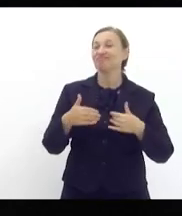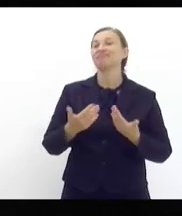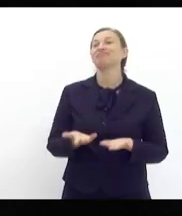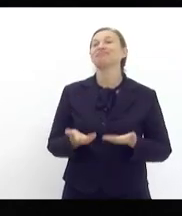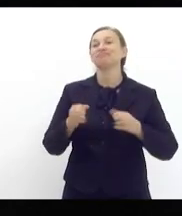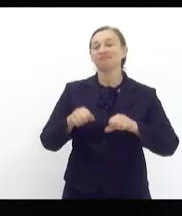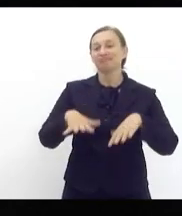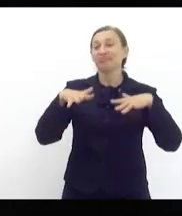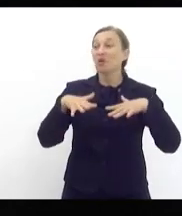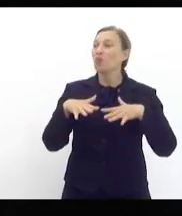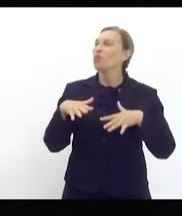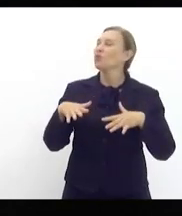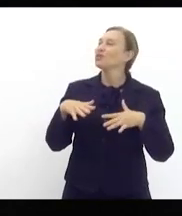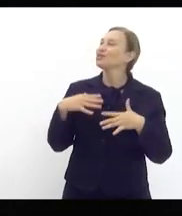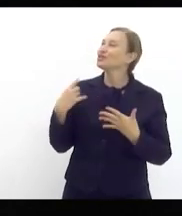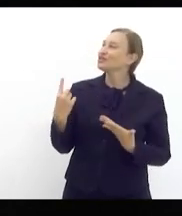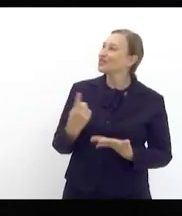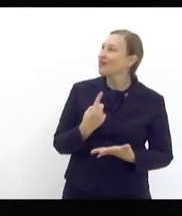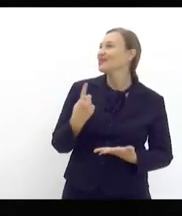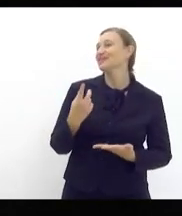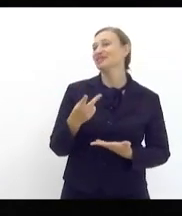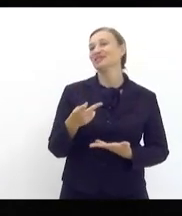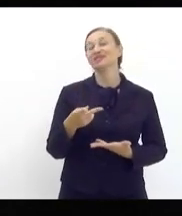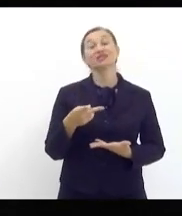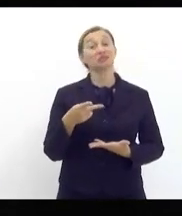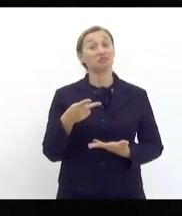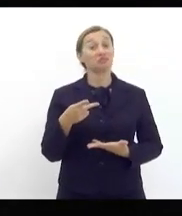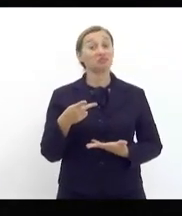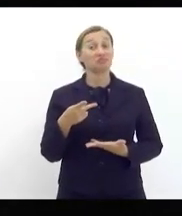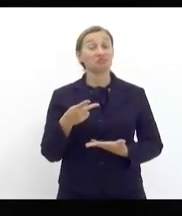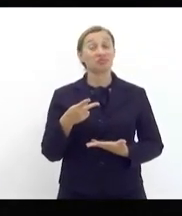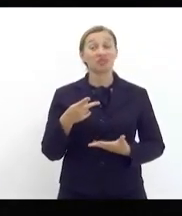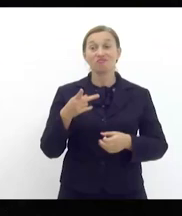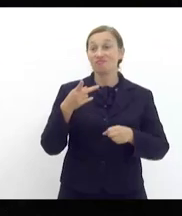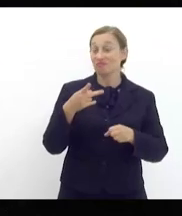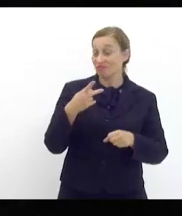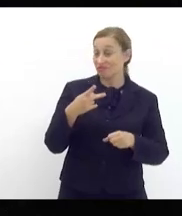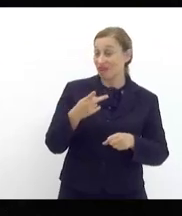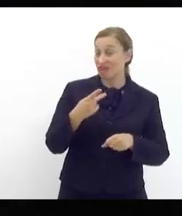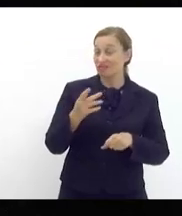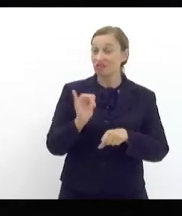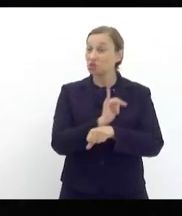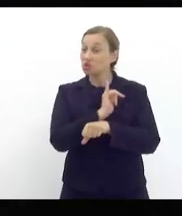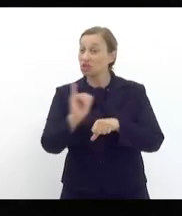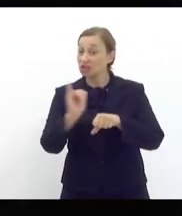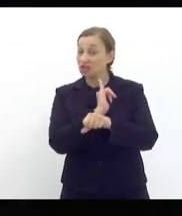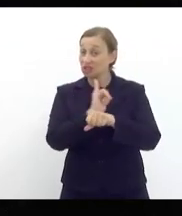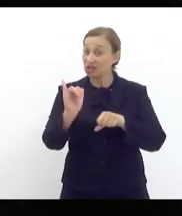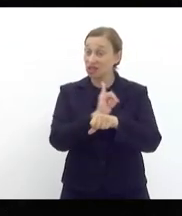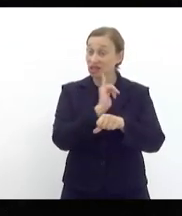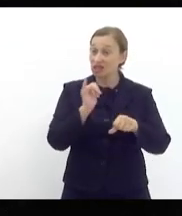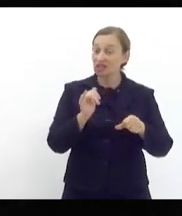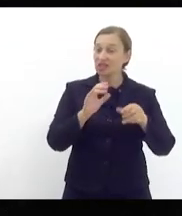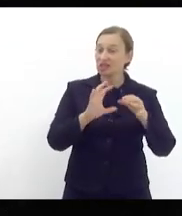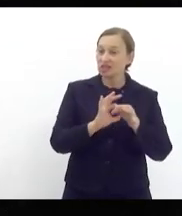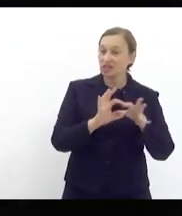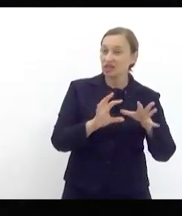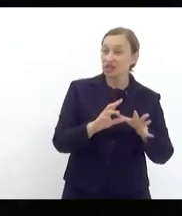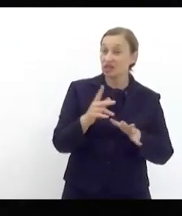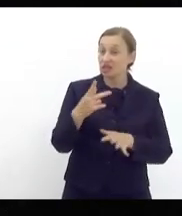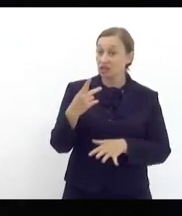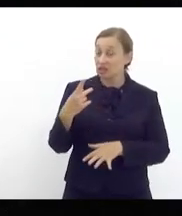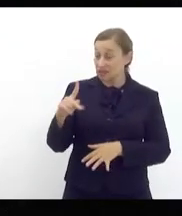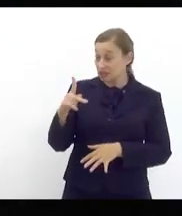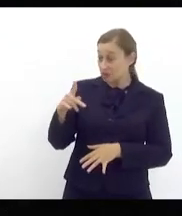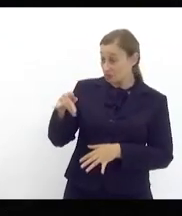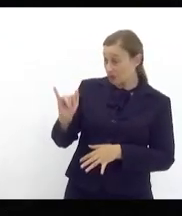o que nós estamos criando é um mecanismo que permitirá que seus pais e eu